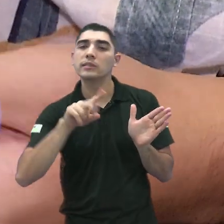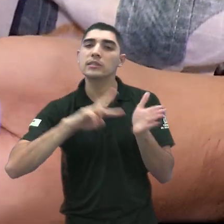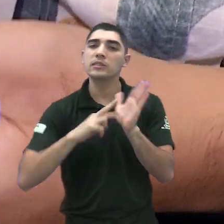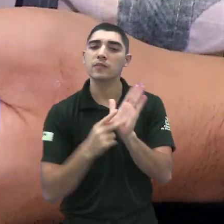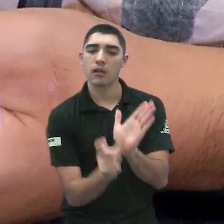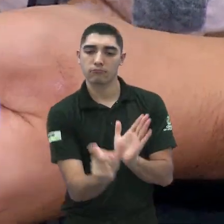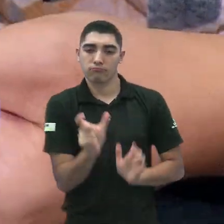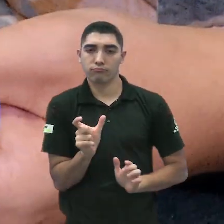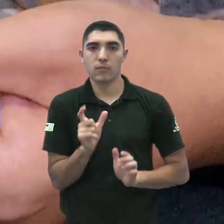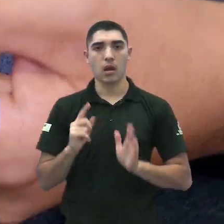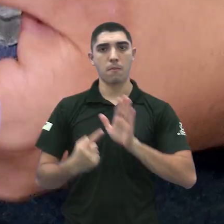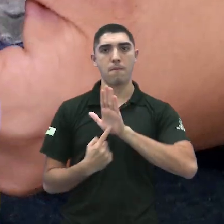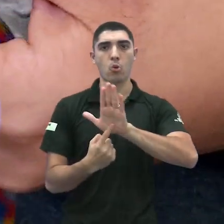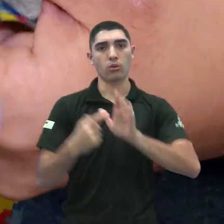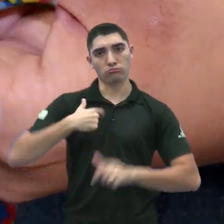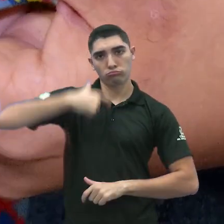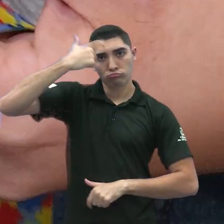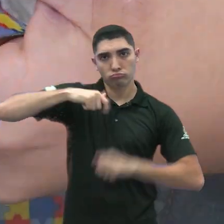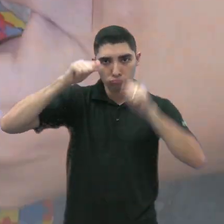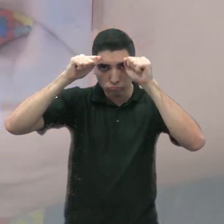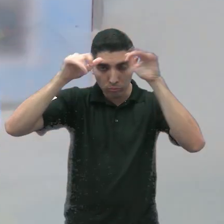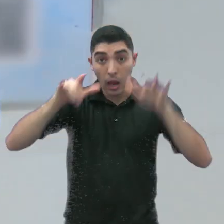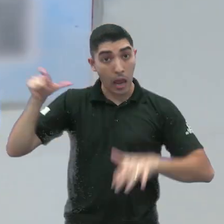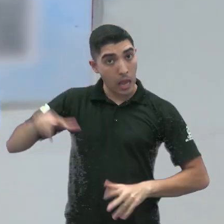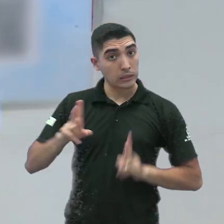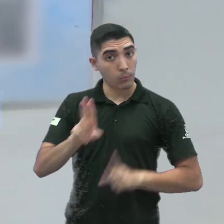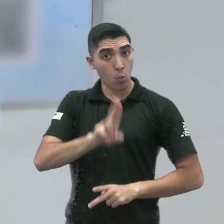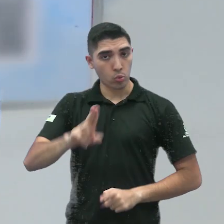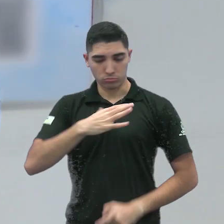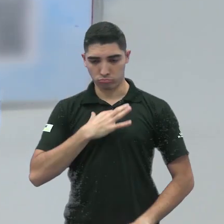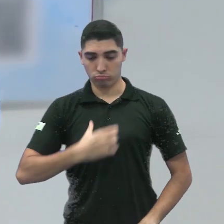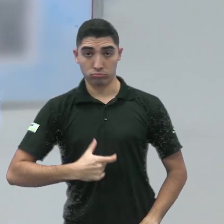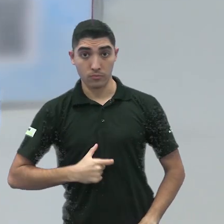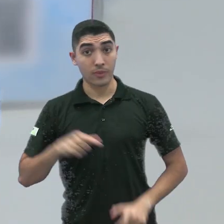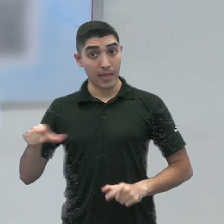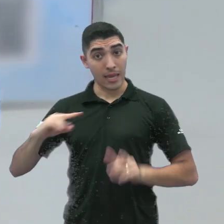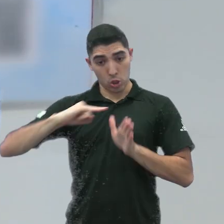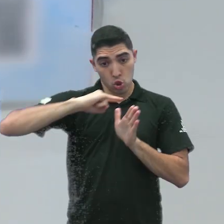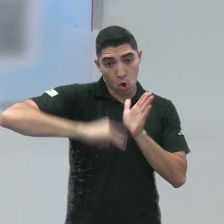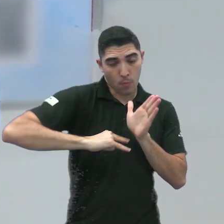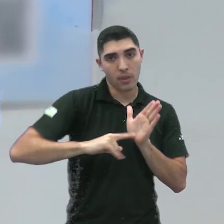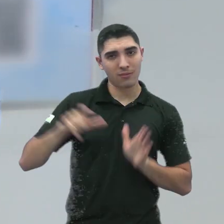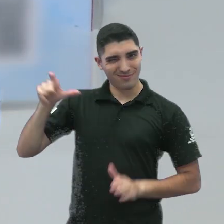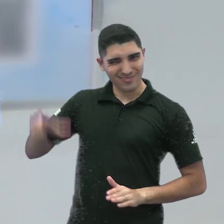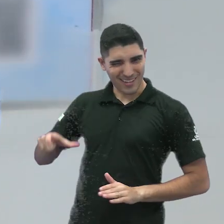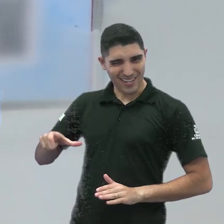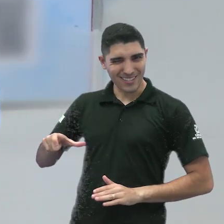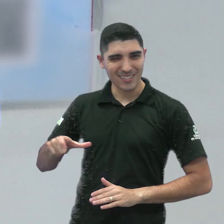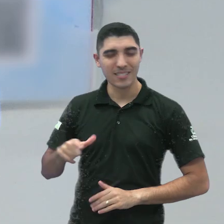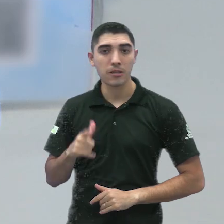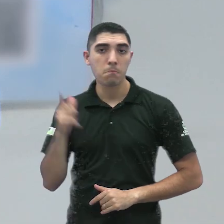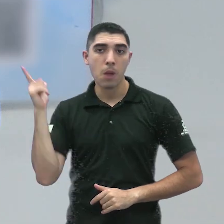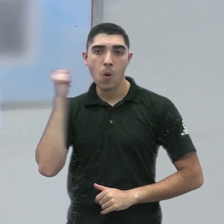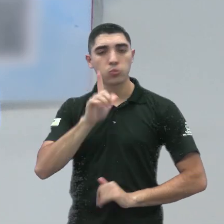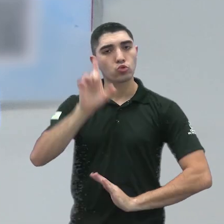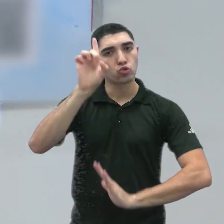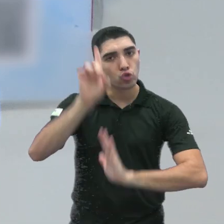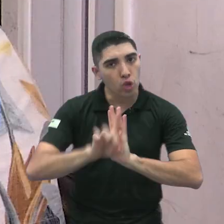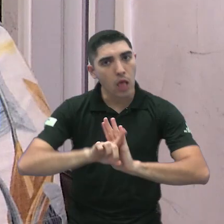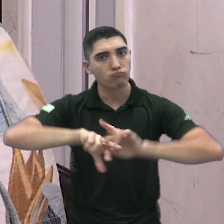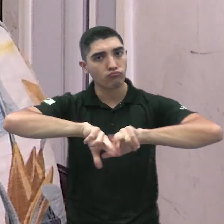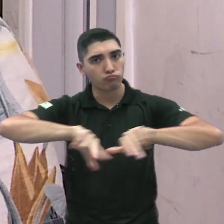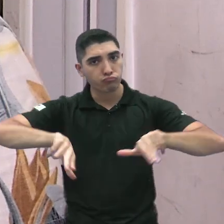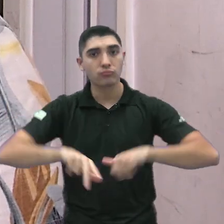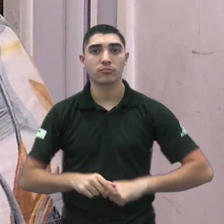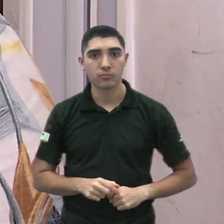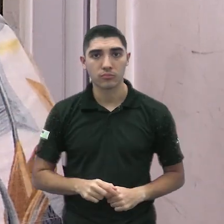dos autistas, que está sempre com ele. O documento dá ao estudante de jornalismo alguns direitos garantidos.